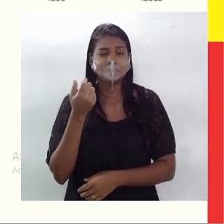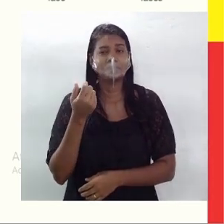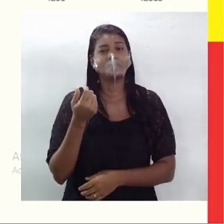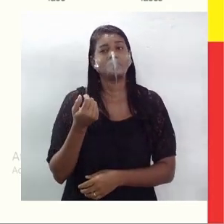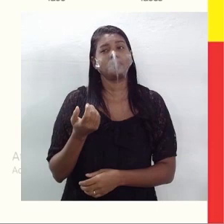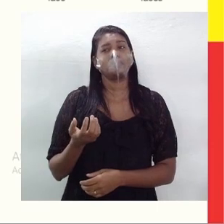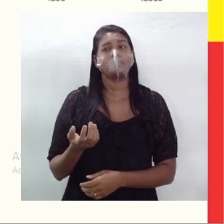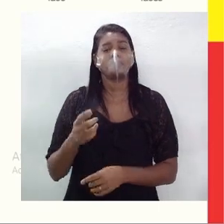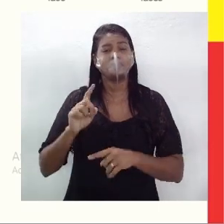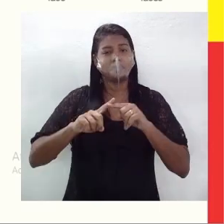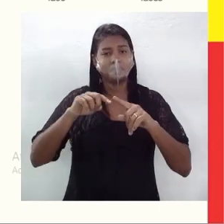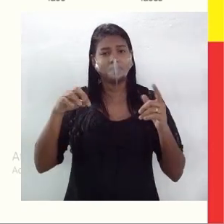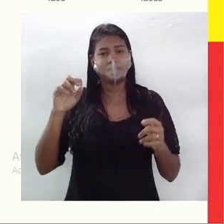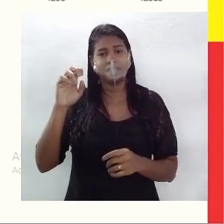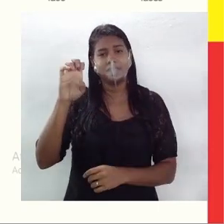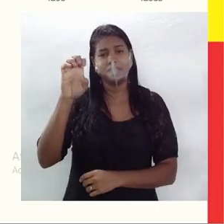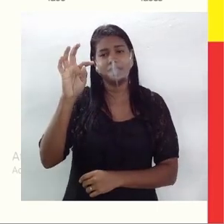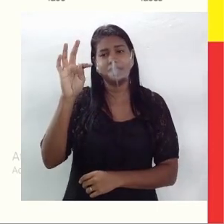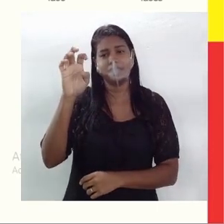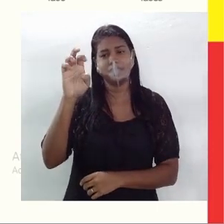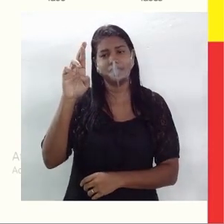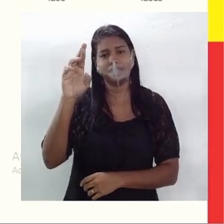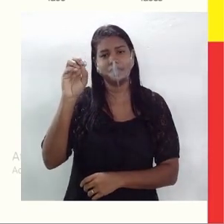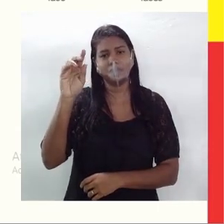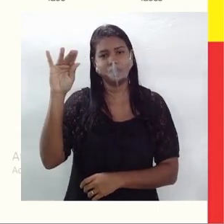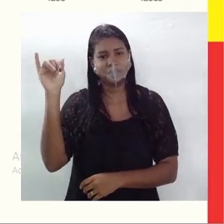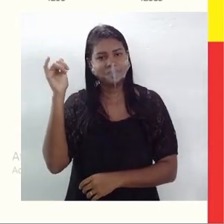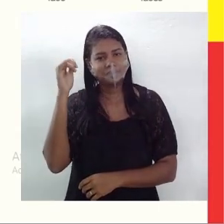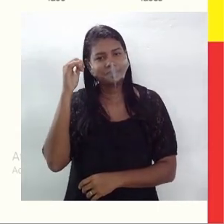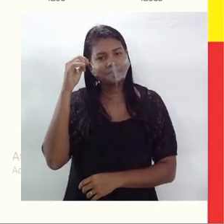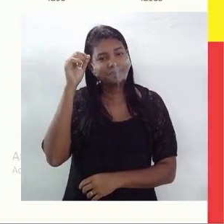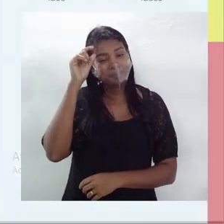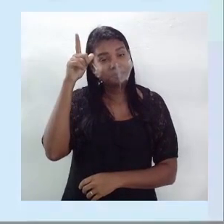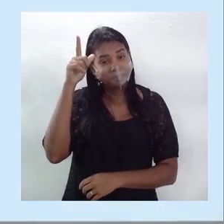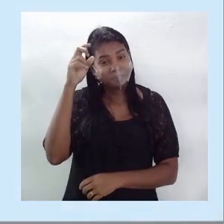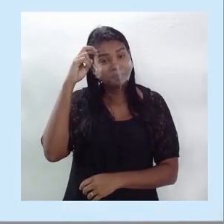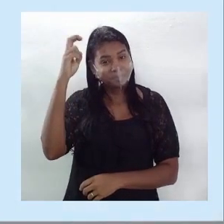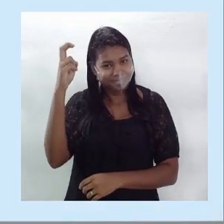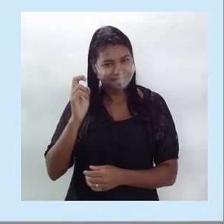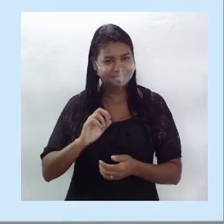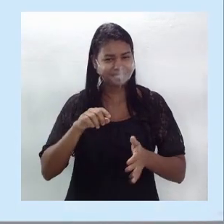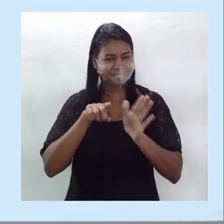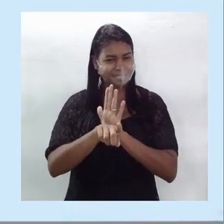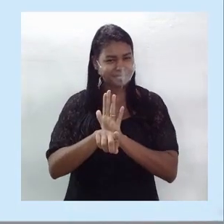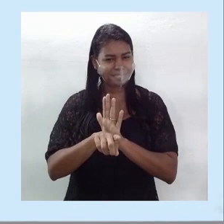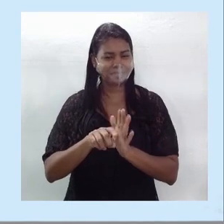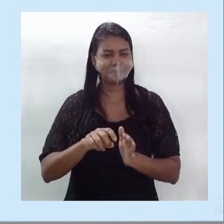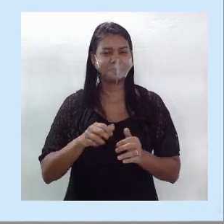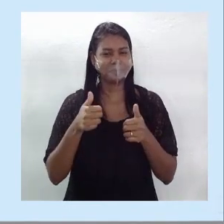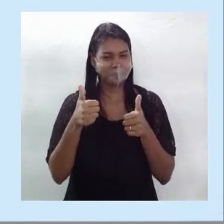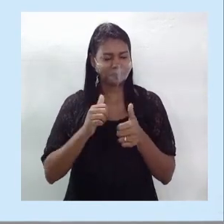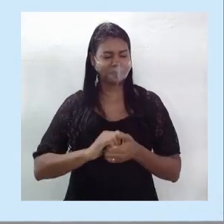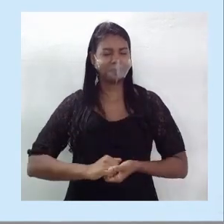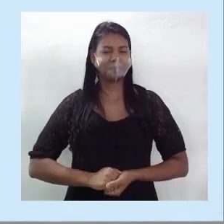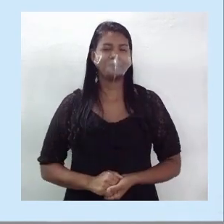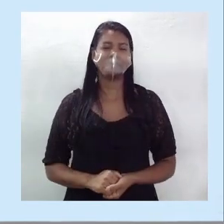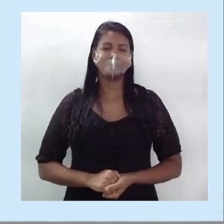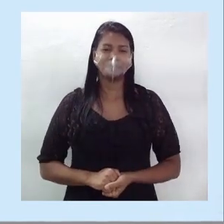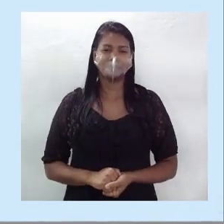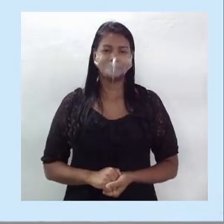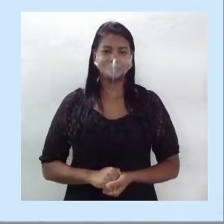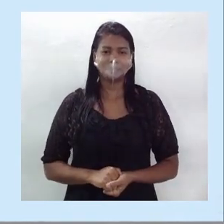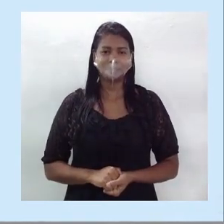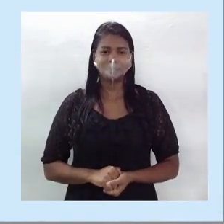é heterogênea. Ficaram sabidos aí em relação a essa questão? Legal, né?